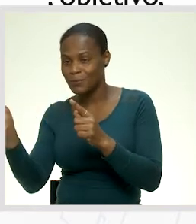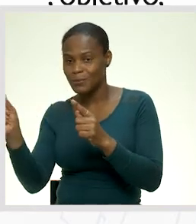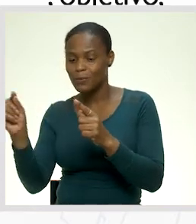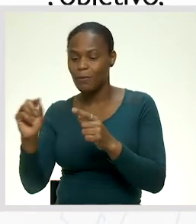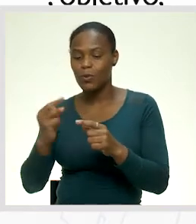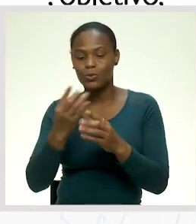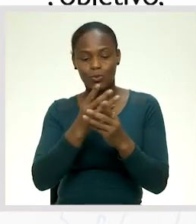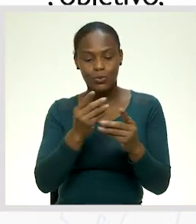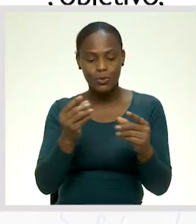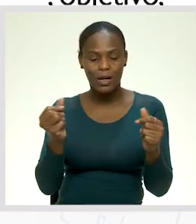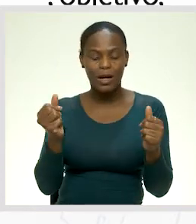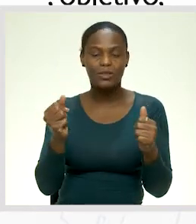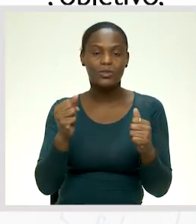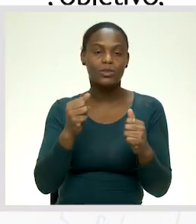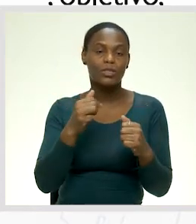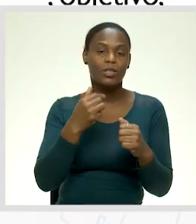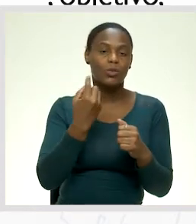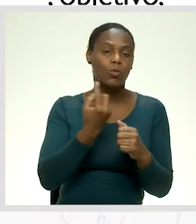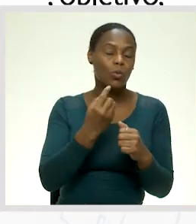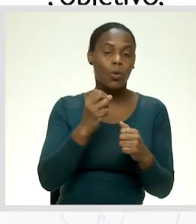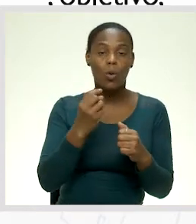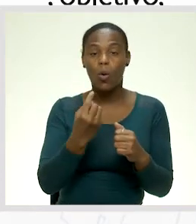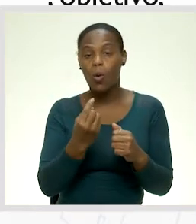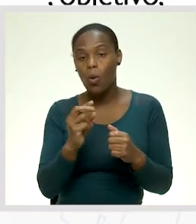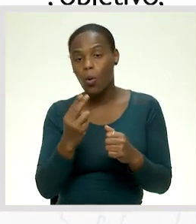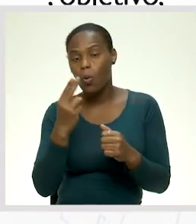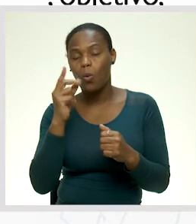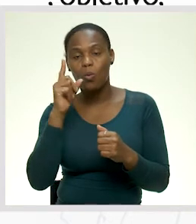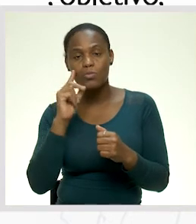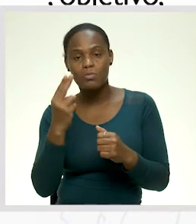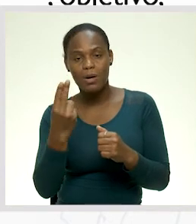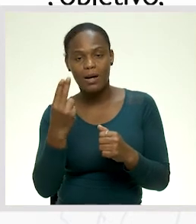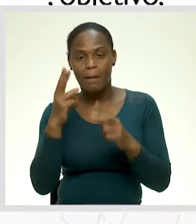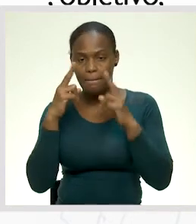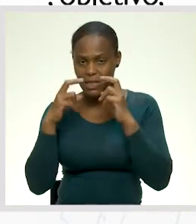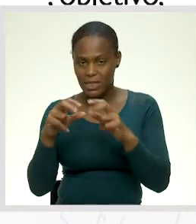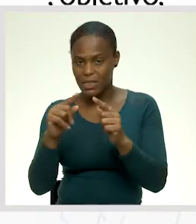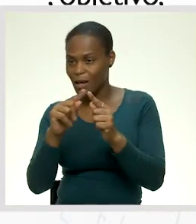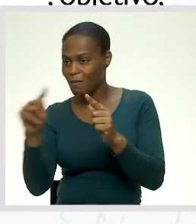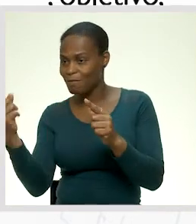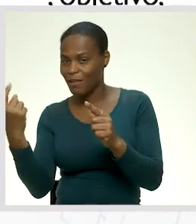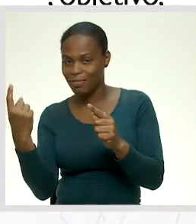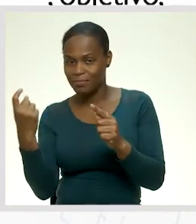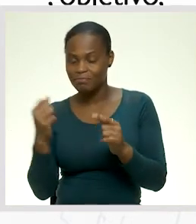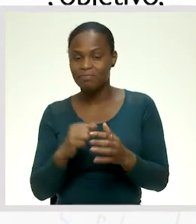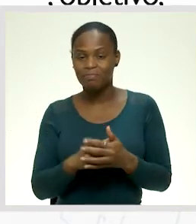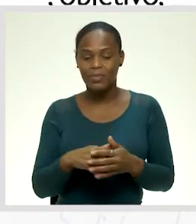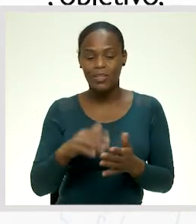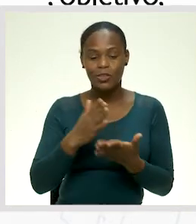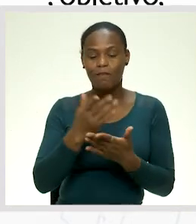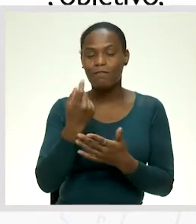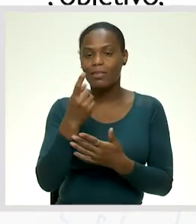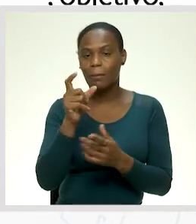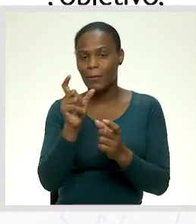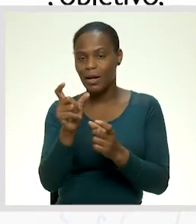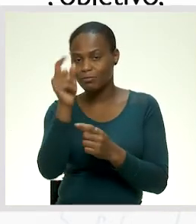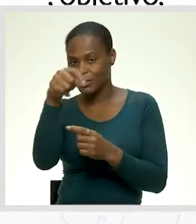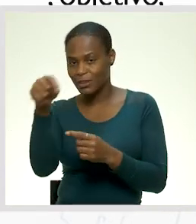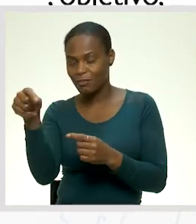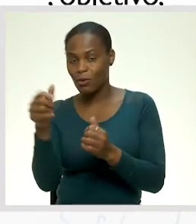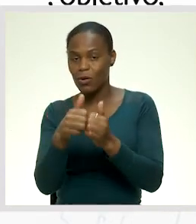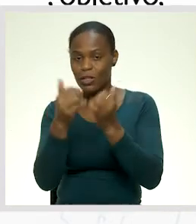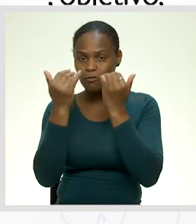de ou uma pesquisa. É só completarem os espaços em branco com as informações ou os conteúdos